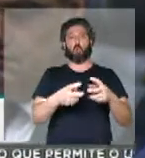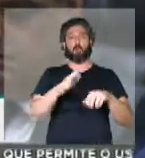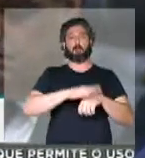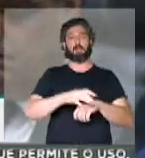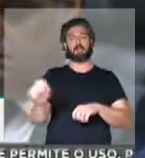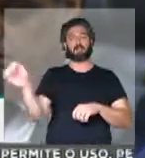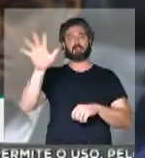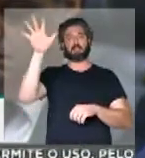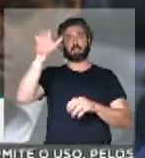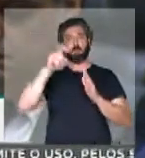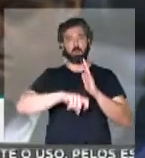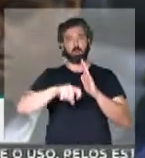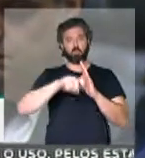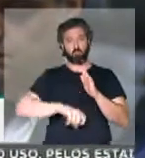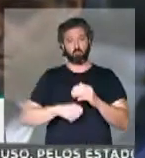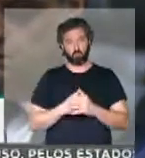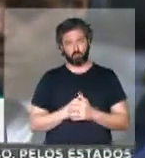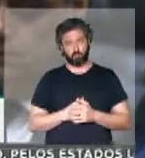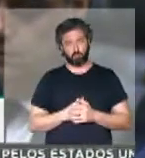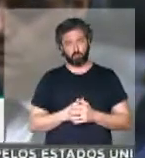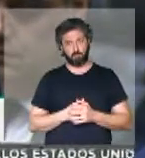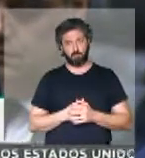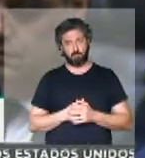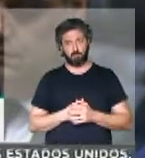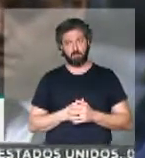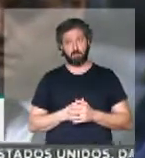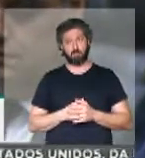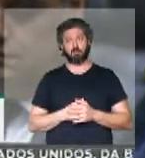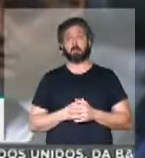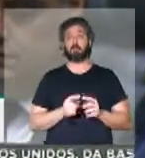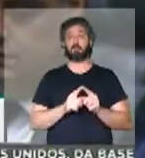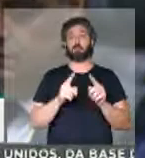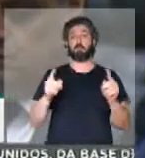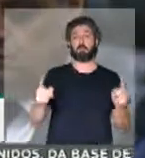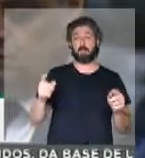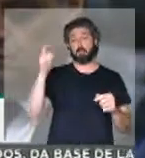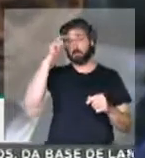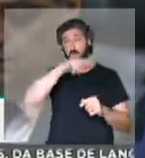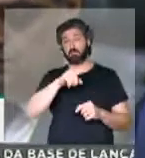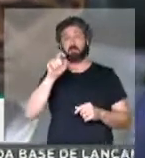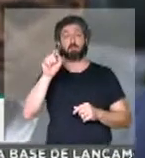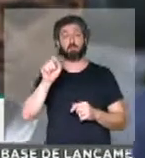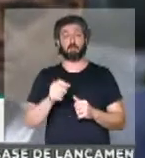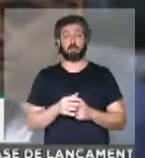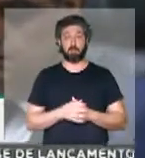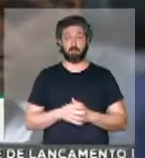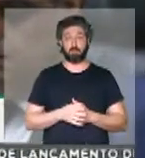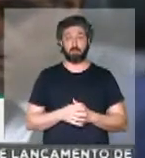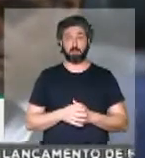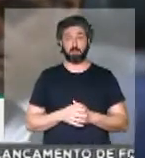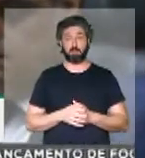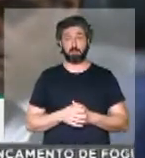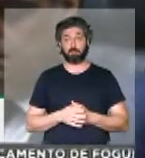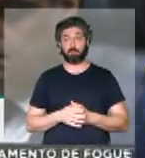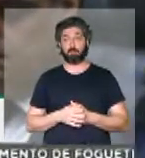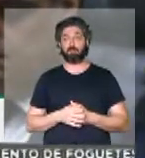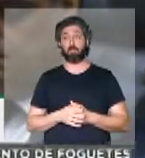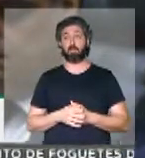de tributos de seu povo. Mas o que torna difícil essa questão é